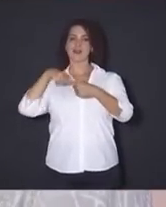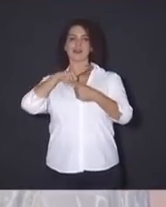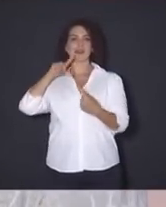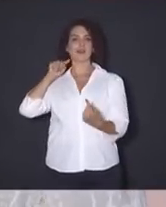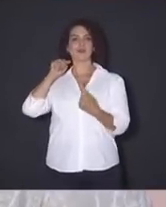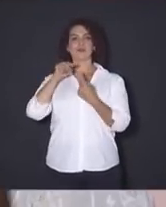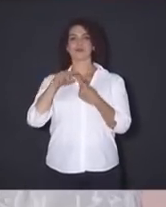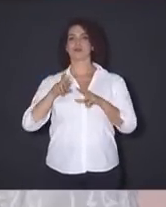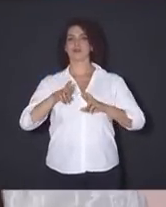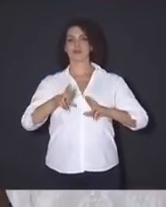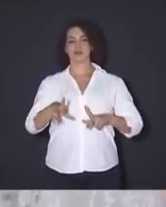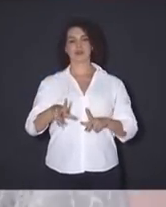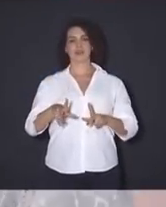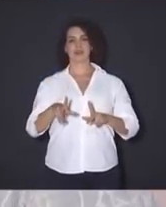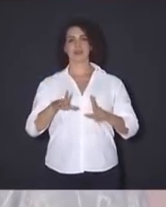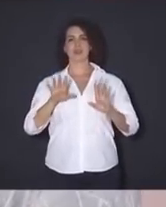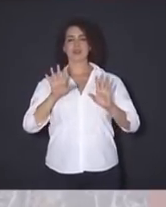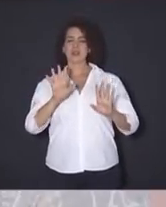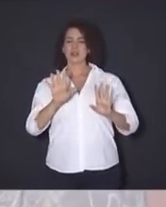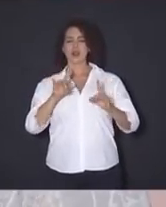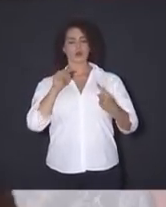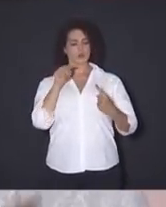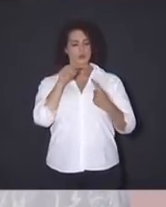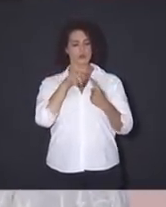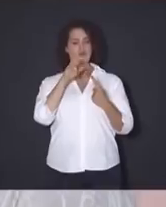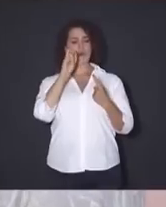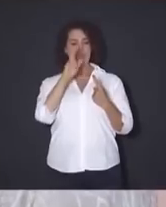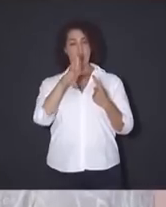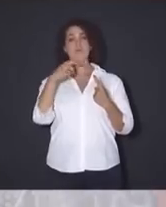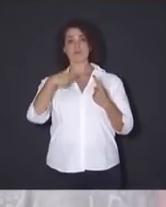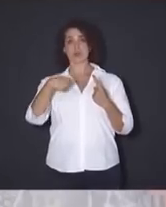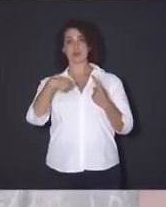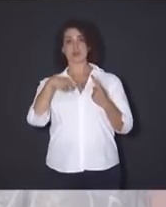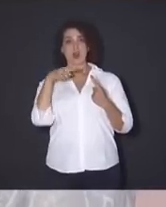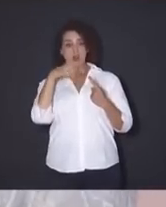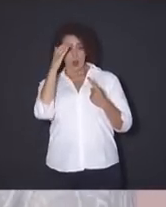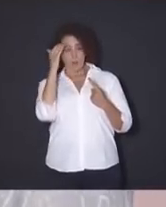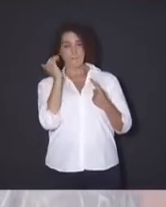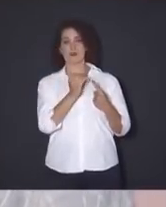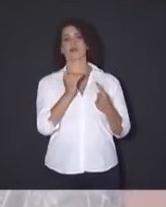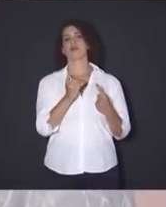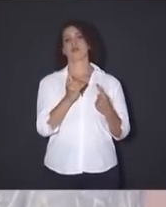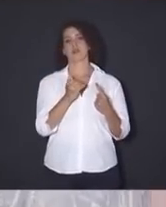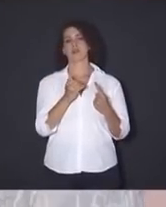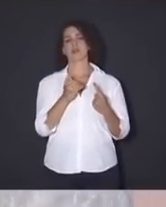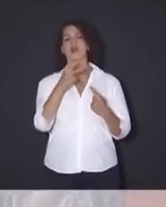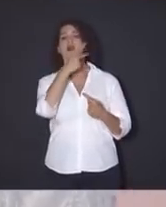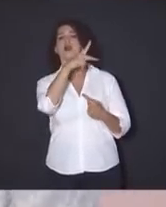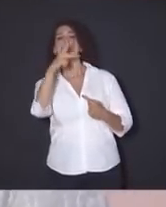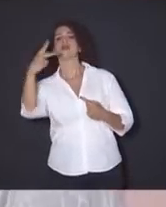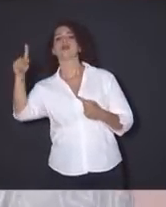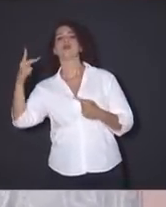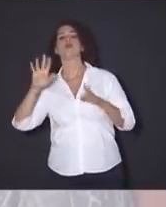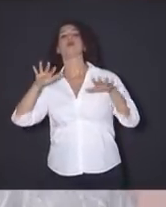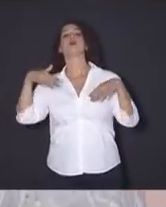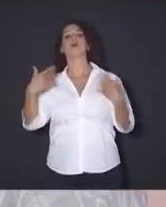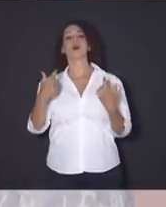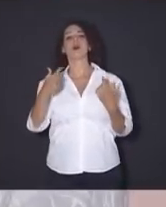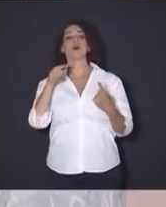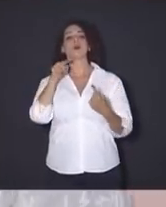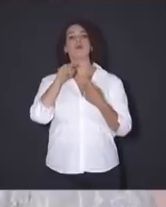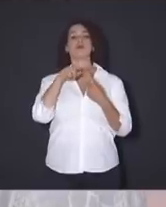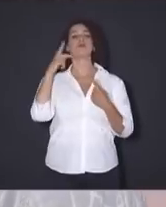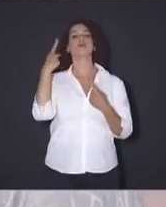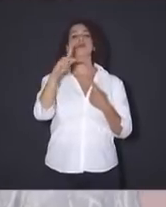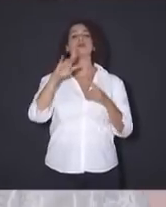né e mais do que receber qual é sua missão você tem que cumpri la então cada geração precisa saber qual é a sua praia de mesmo e saber com